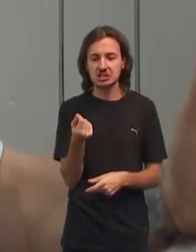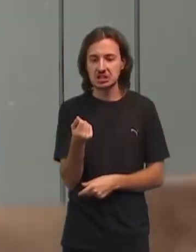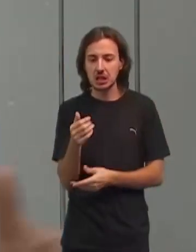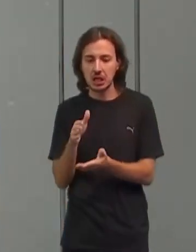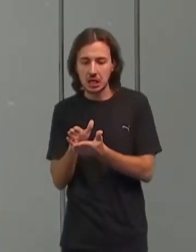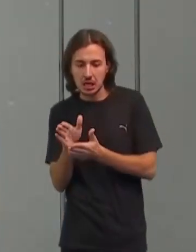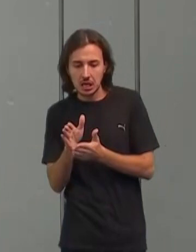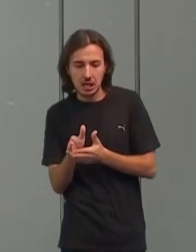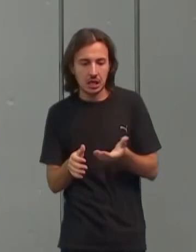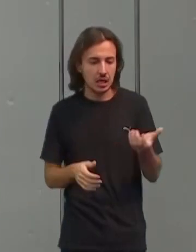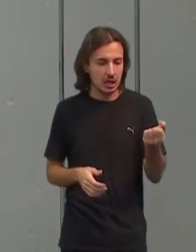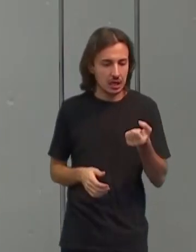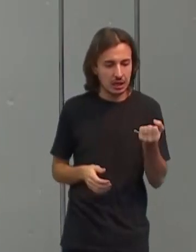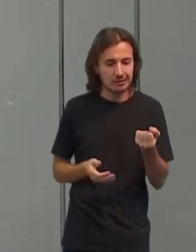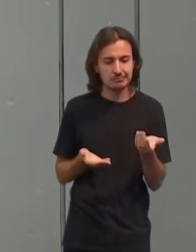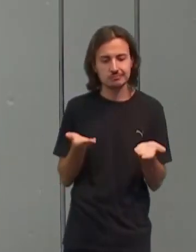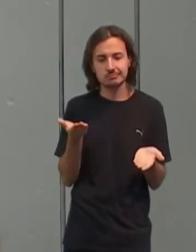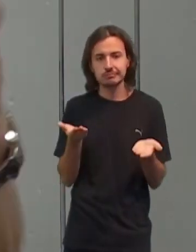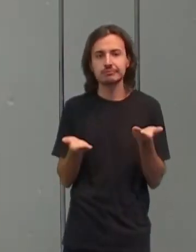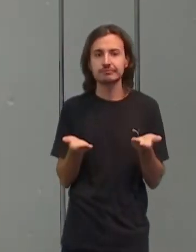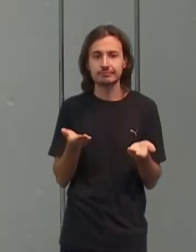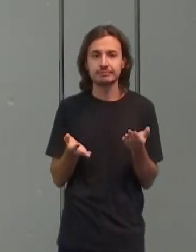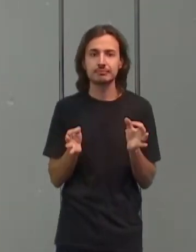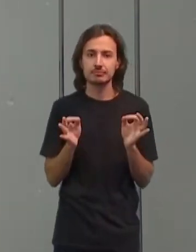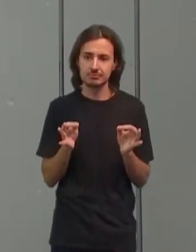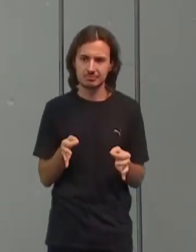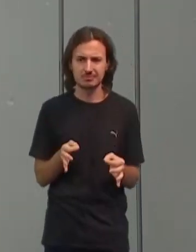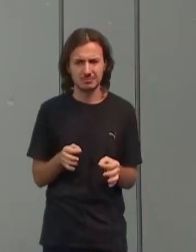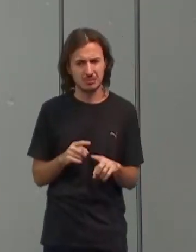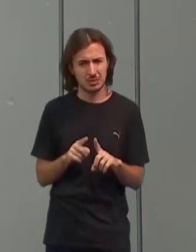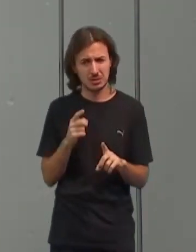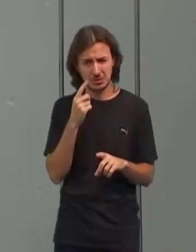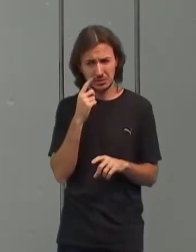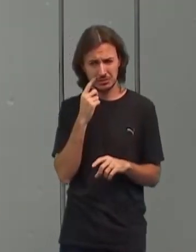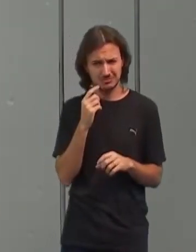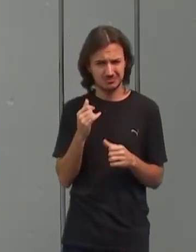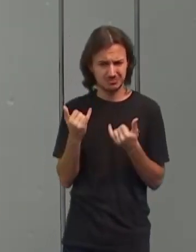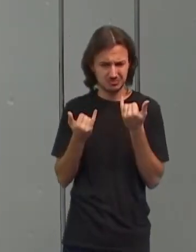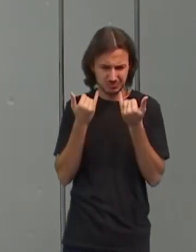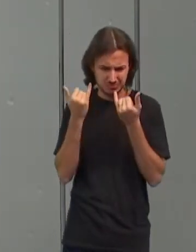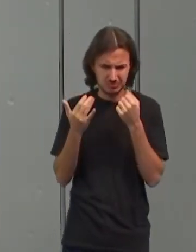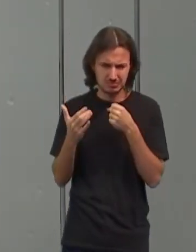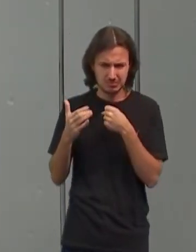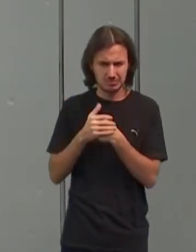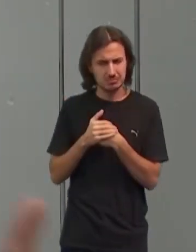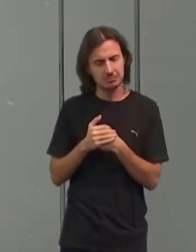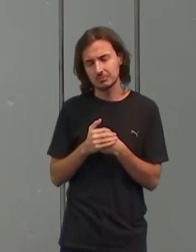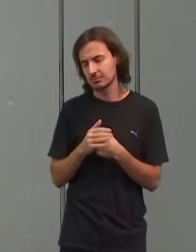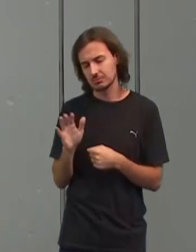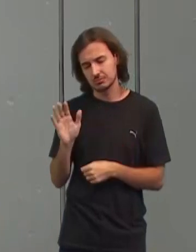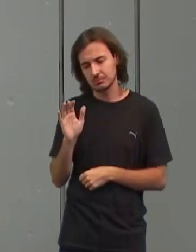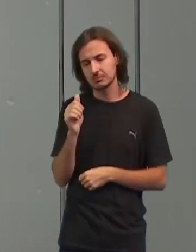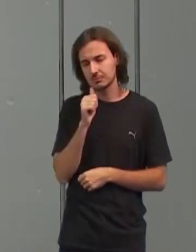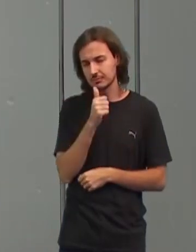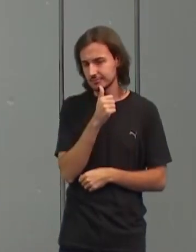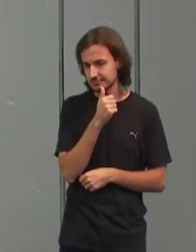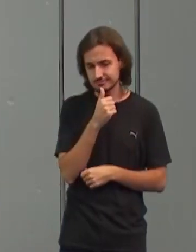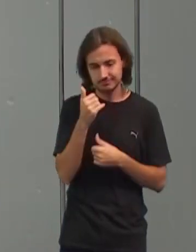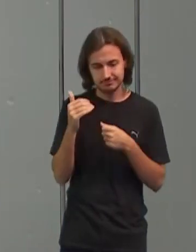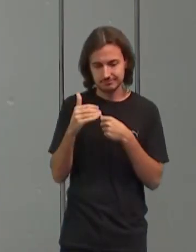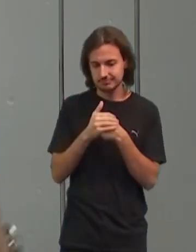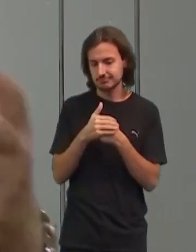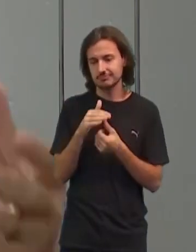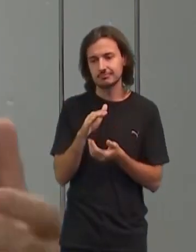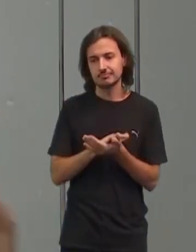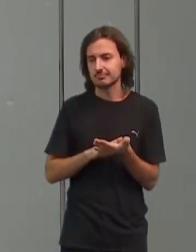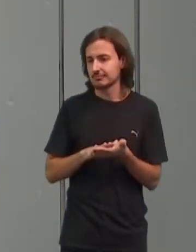no material, mas não por questões de omissão que não teria. E quanto à nossa secretária de governo, vereador Mello, a secretária de governo é isso, é